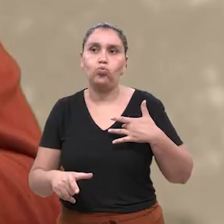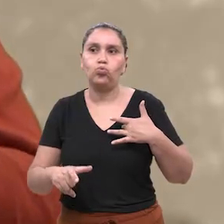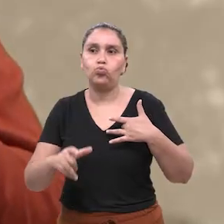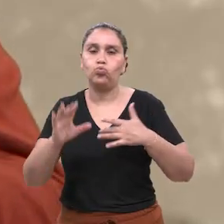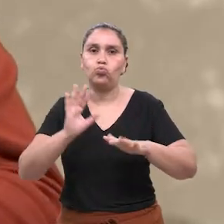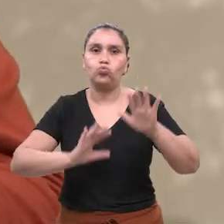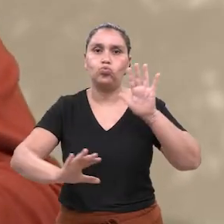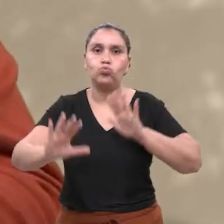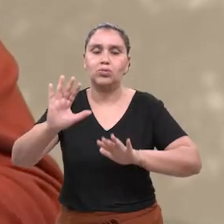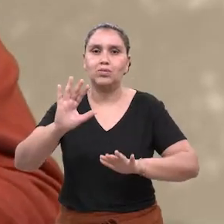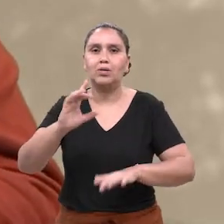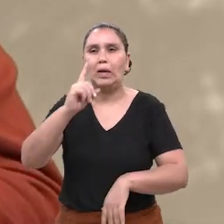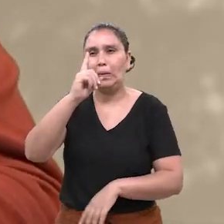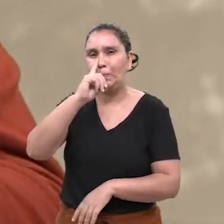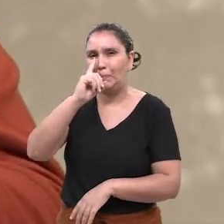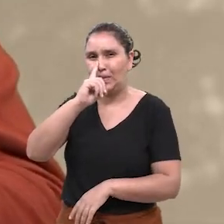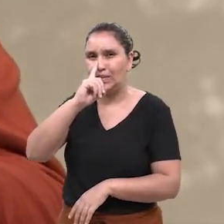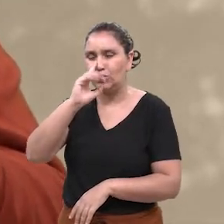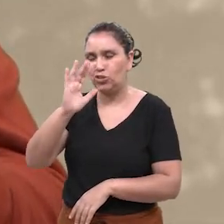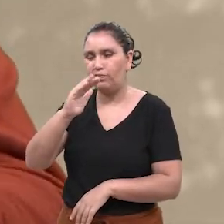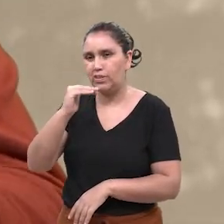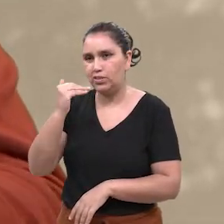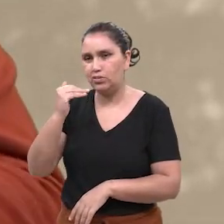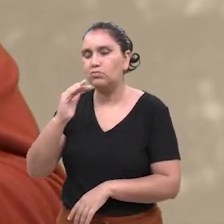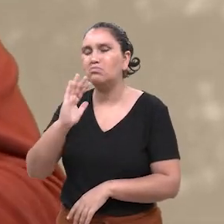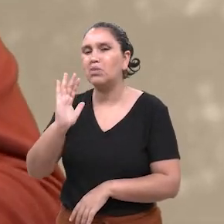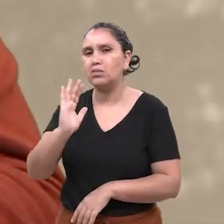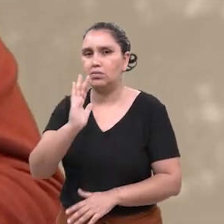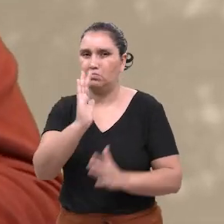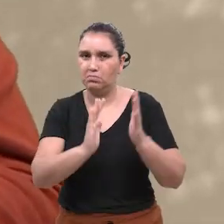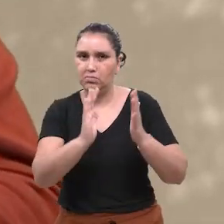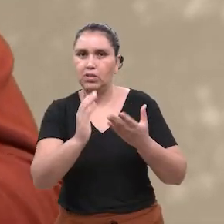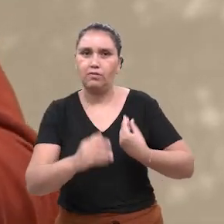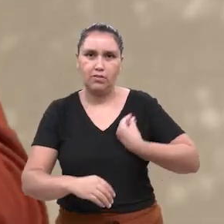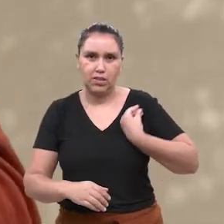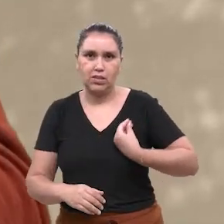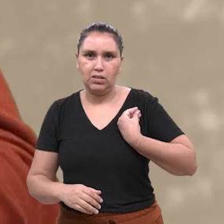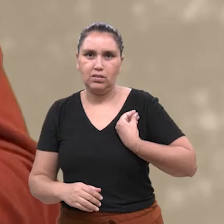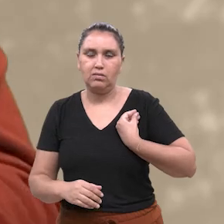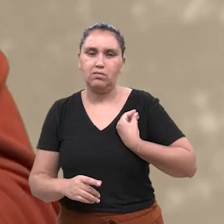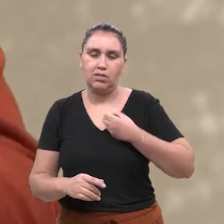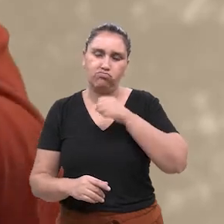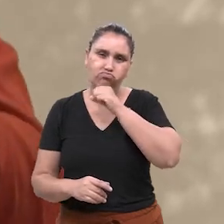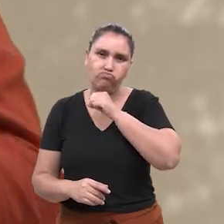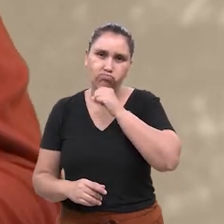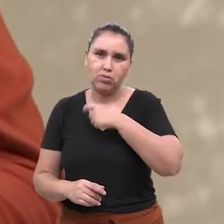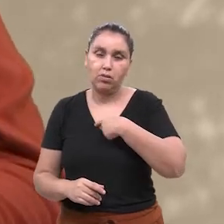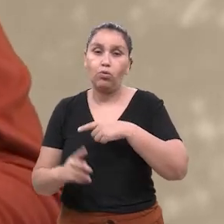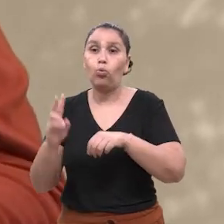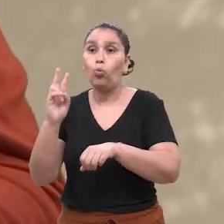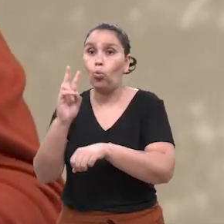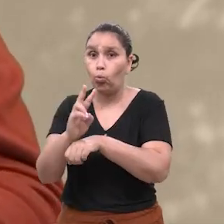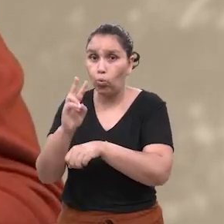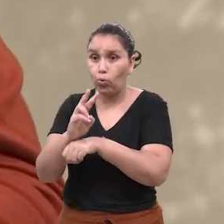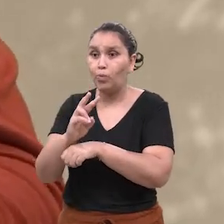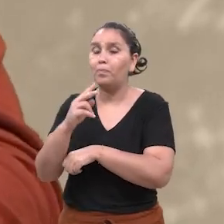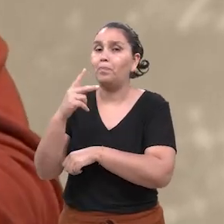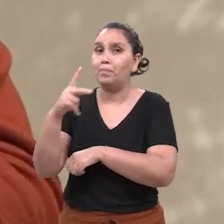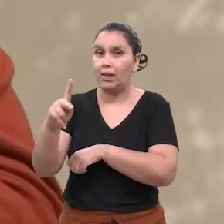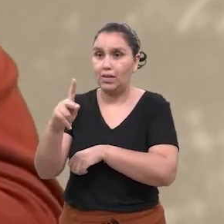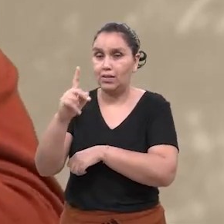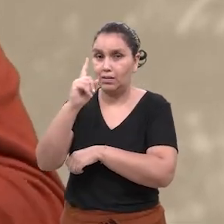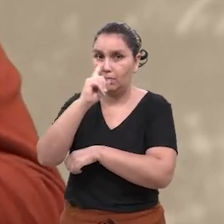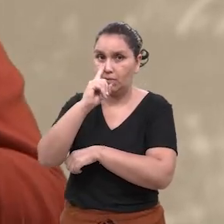Eu tinha família, na época minha finada mãe ainda era viva, então era uma idosa e era eu que cuidava dela, né? Eu